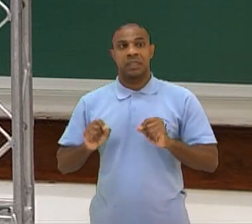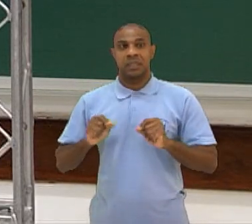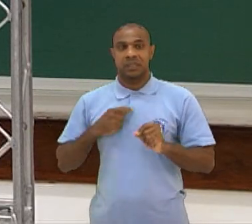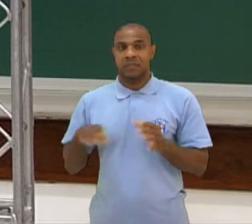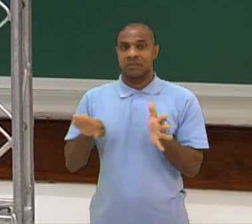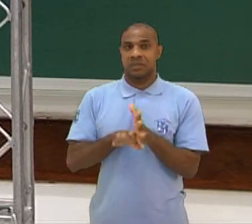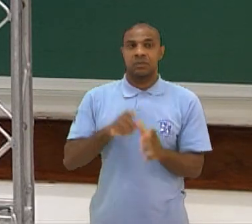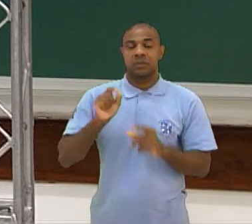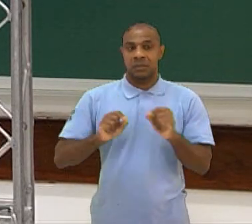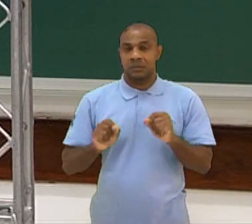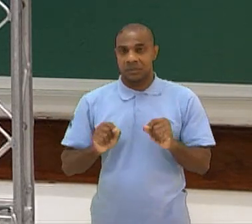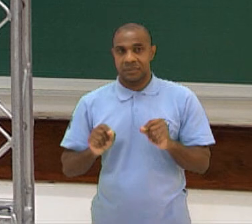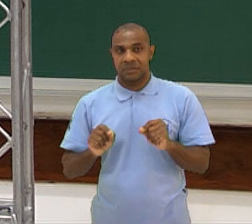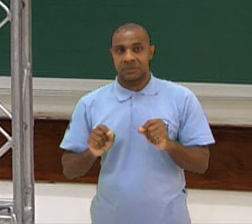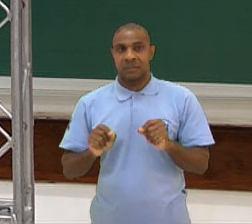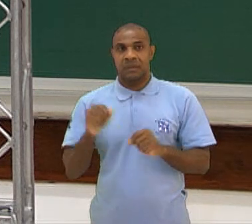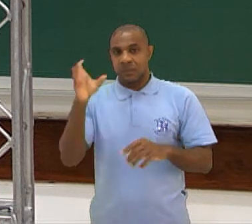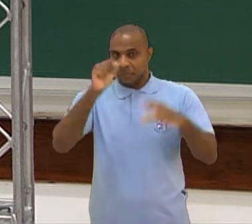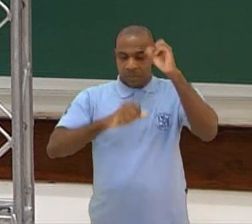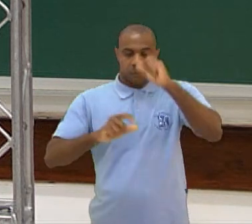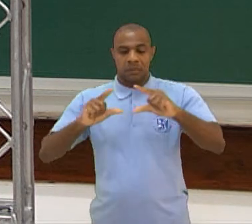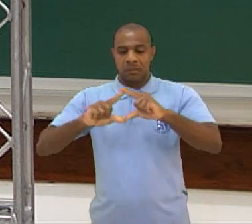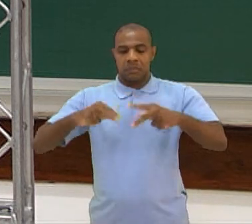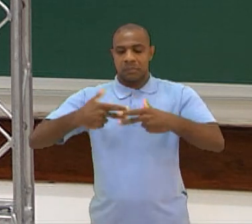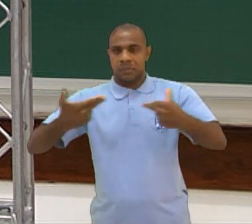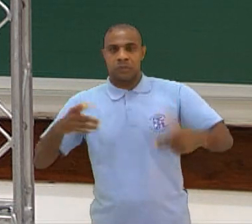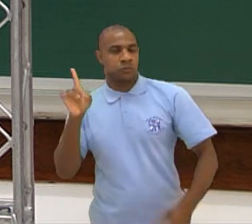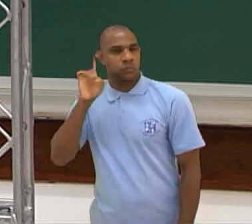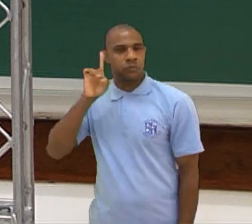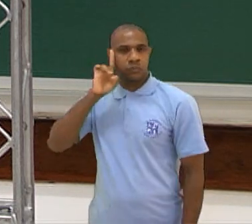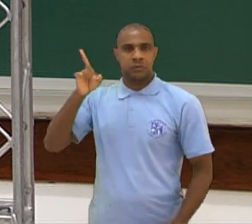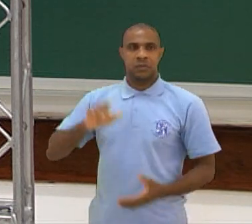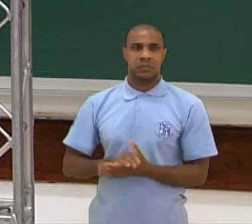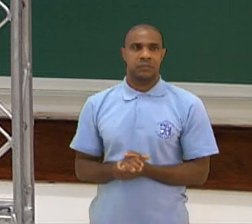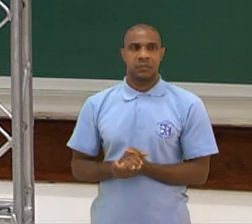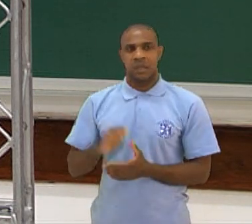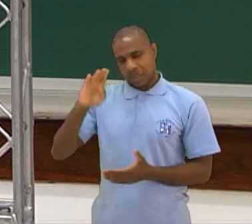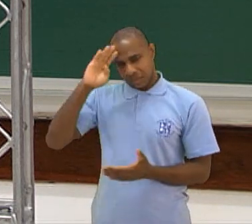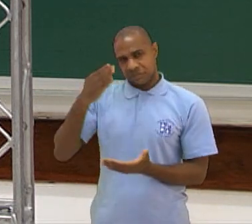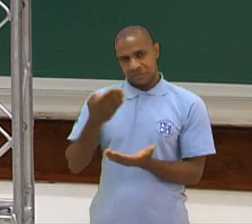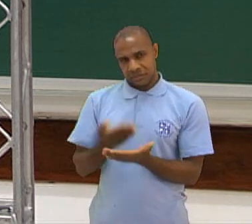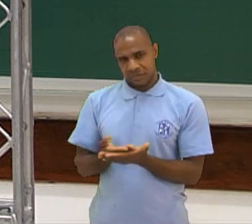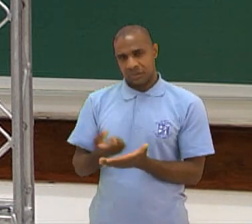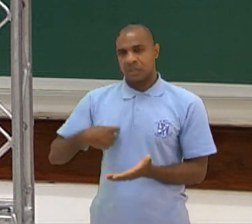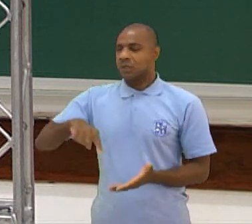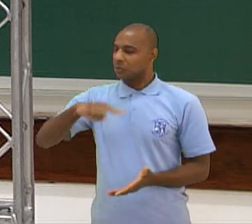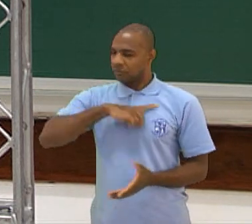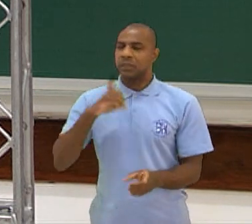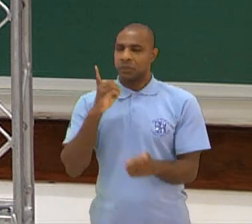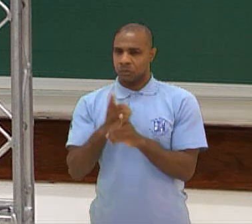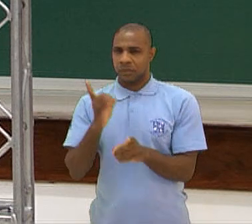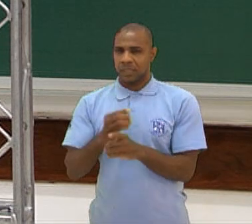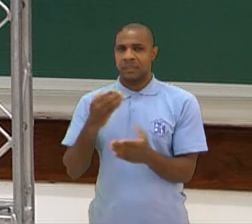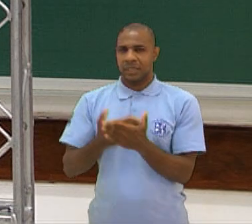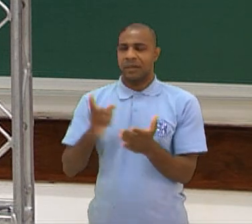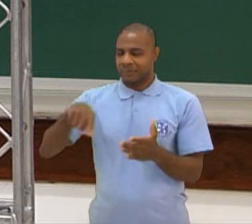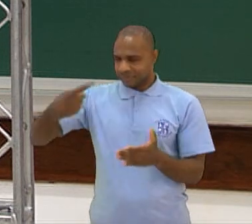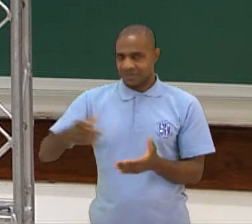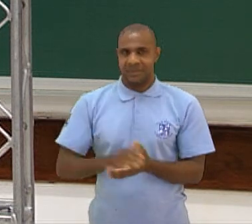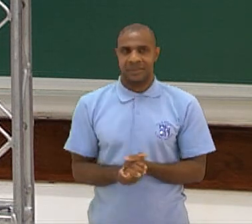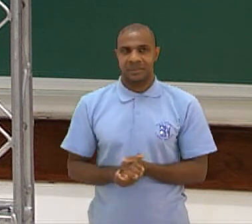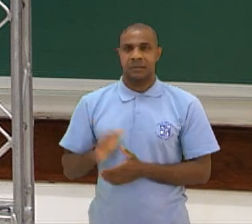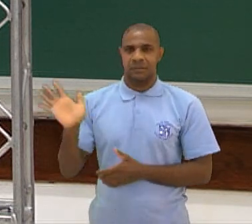A, né? A pertence aos reais, tal que A igual a menos 4 e A igual a 1. Então, você